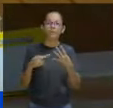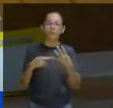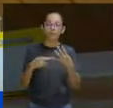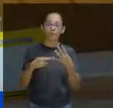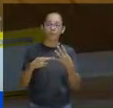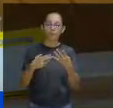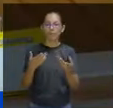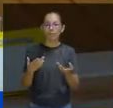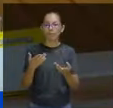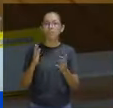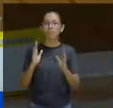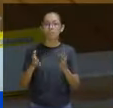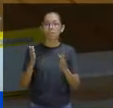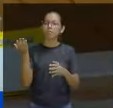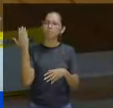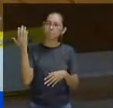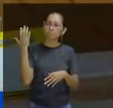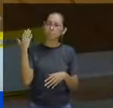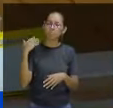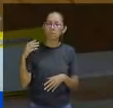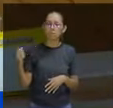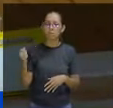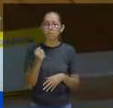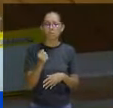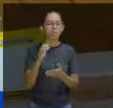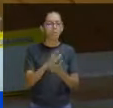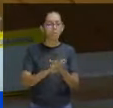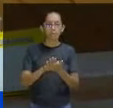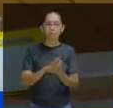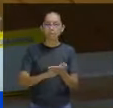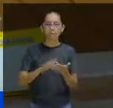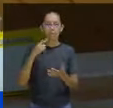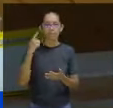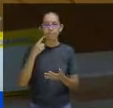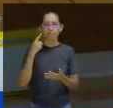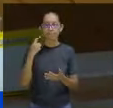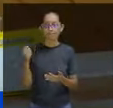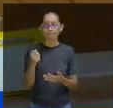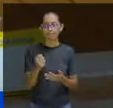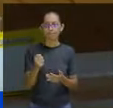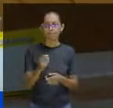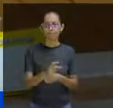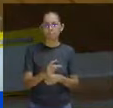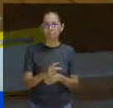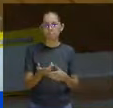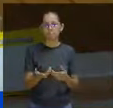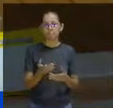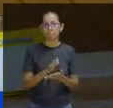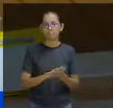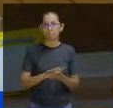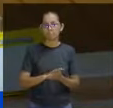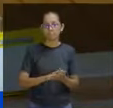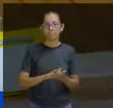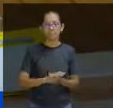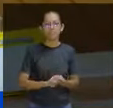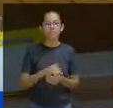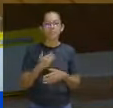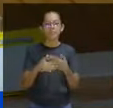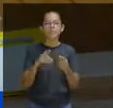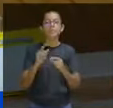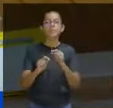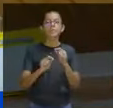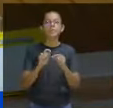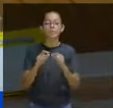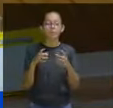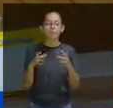sem sustentação, né, capenga, por assim dizer, e, novamente, o núcleo apontou